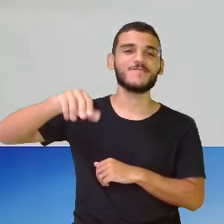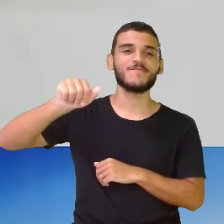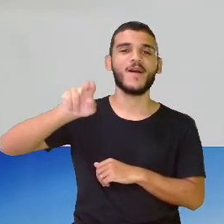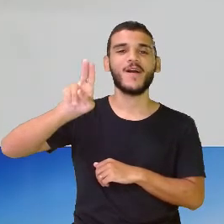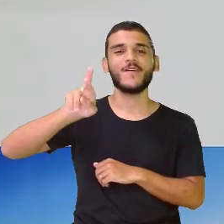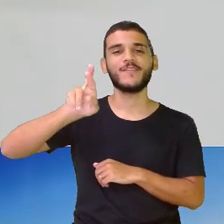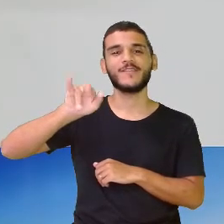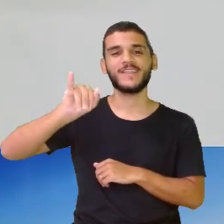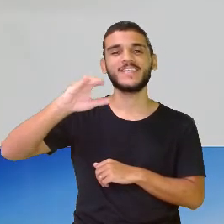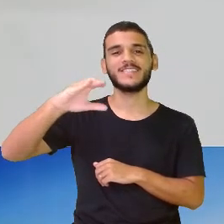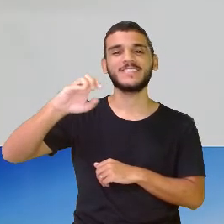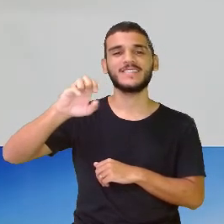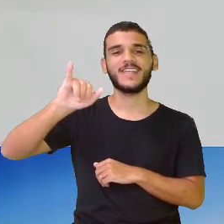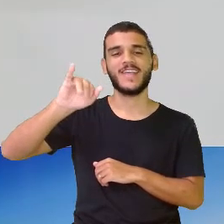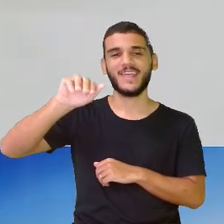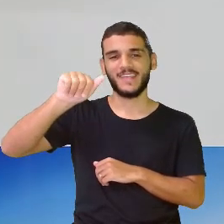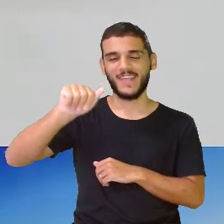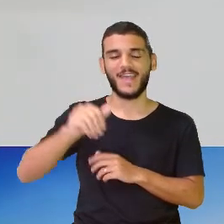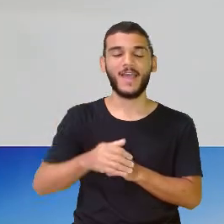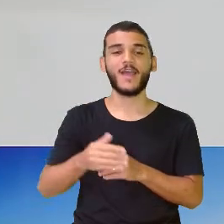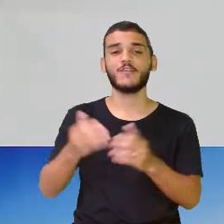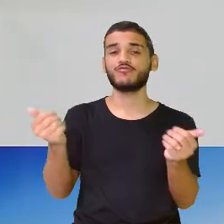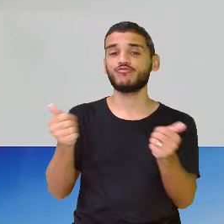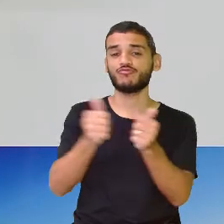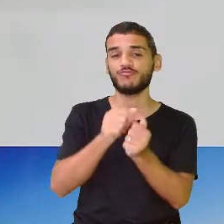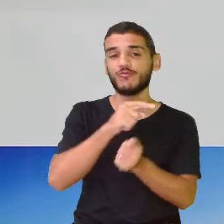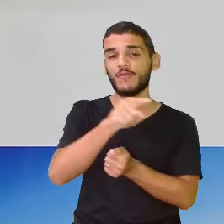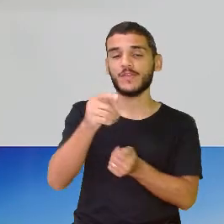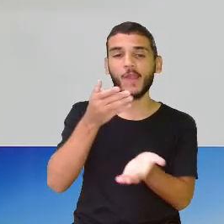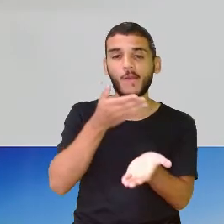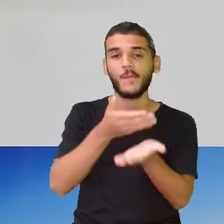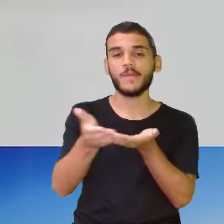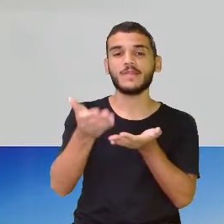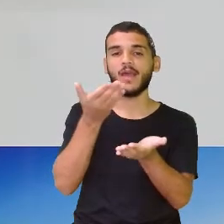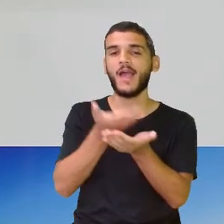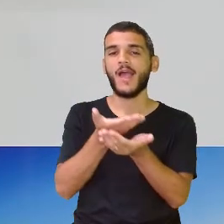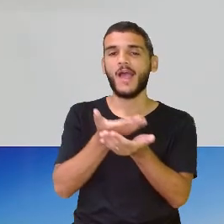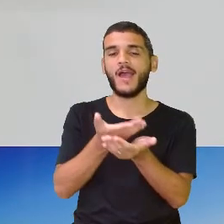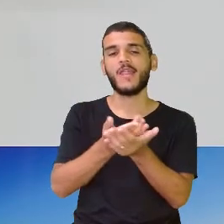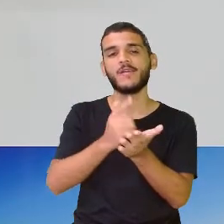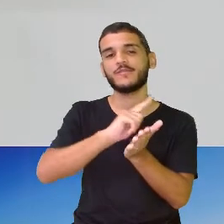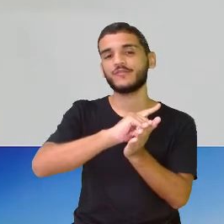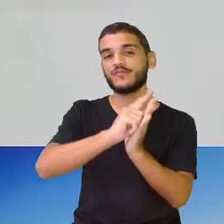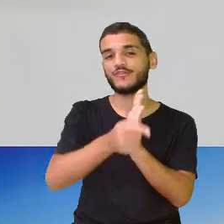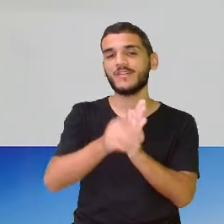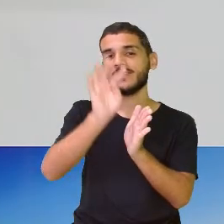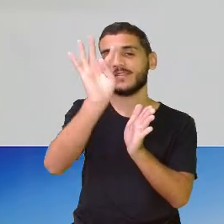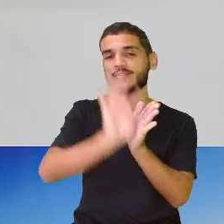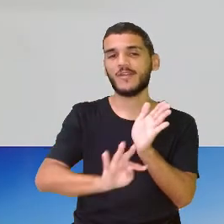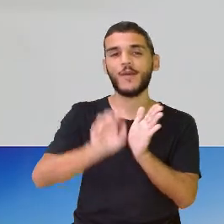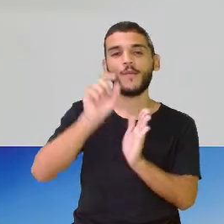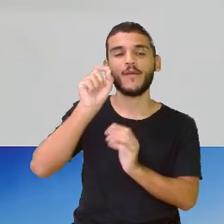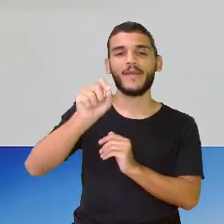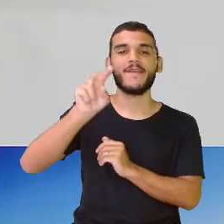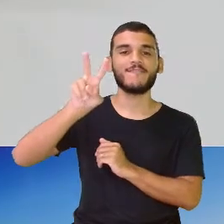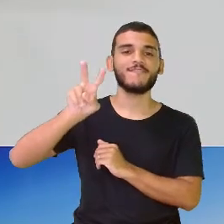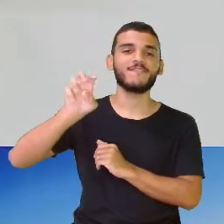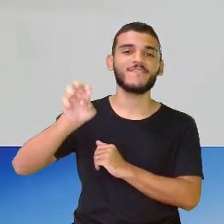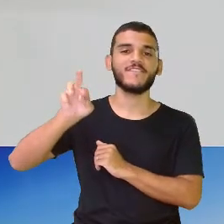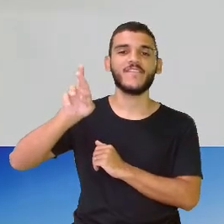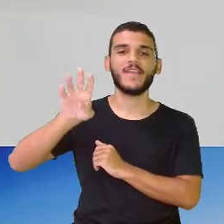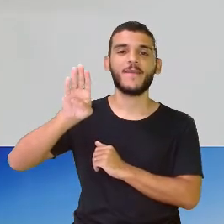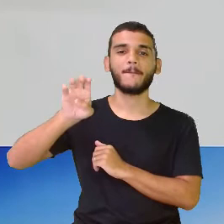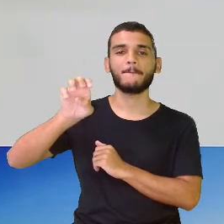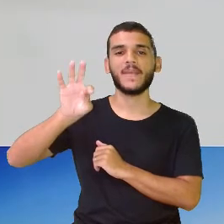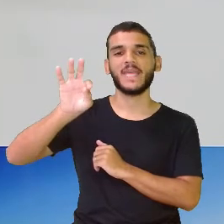com vocês para a gente iniciar mais uma aula falando sobre o gênero textual, verbete. Mas hoje a